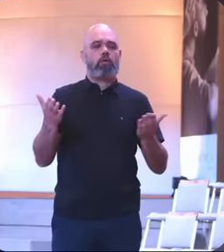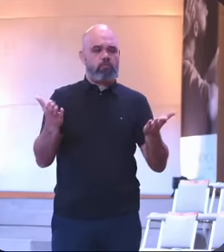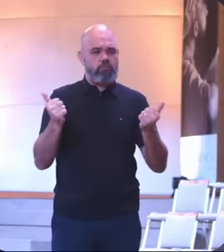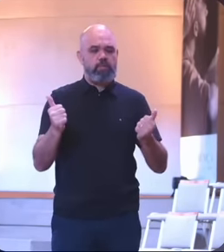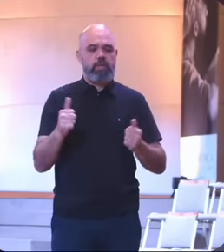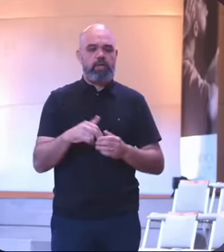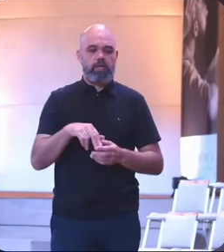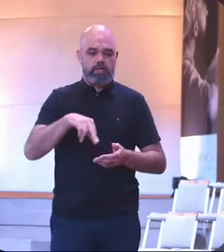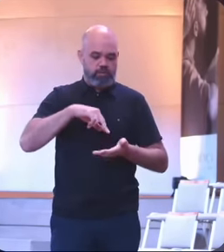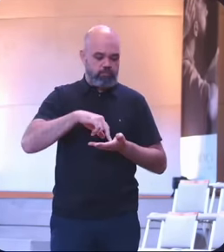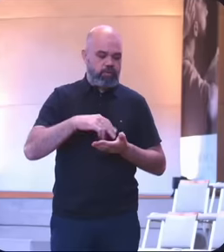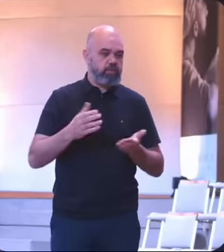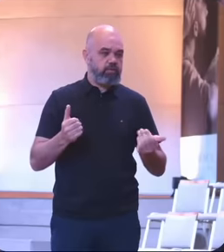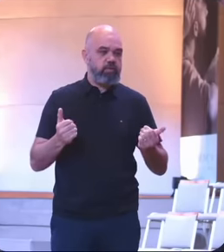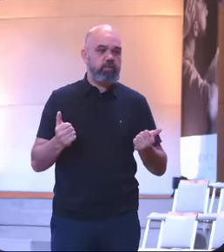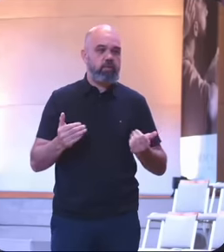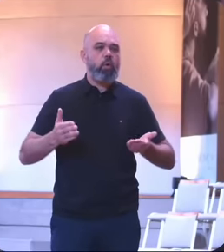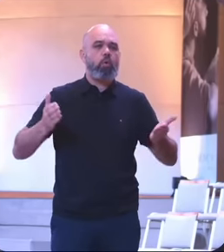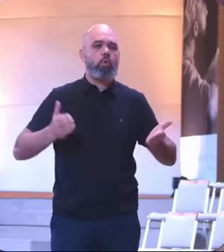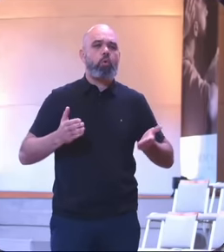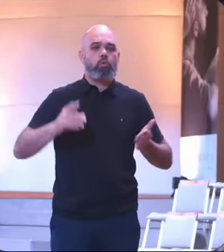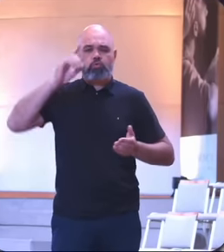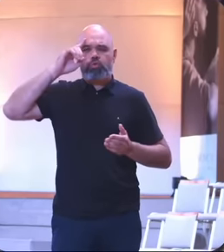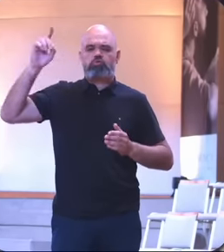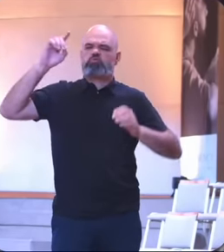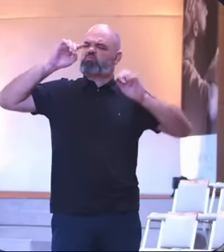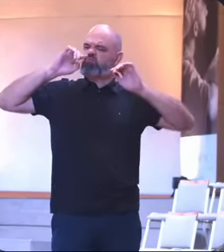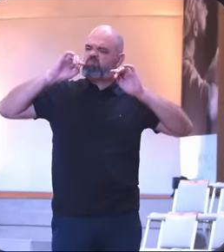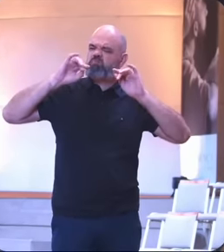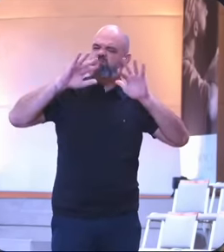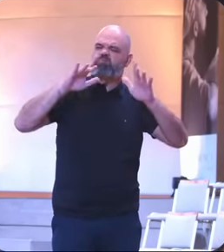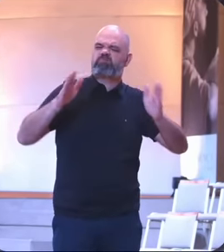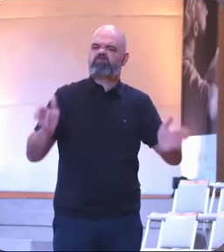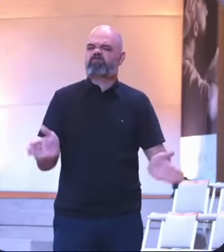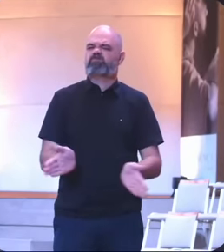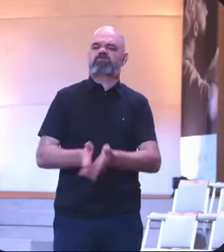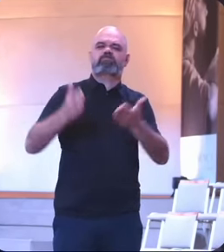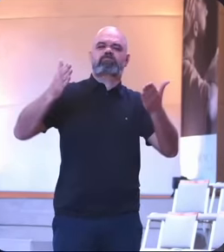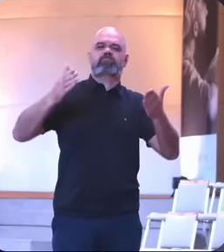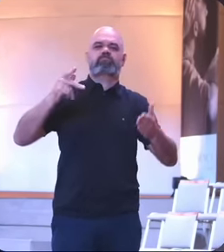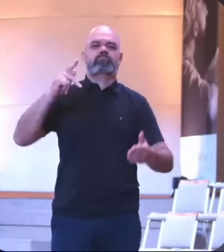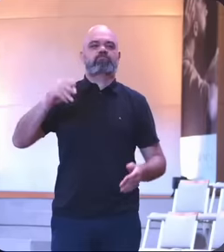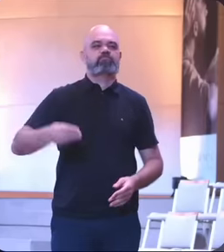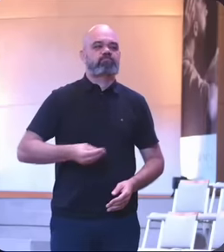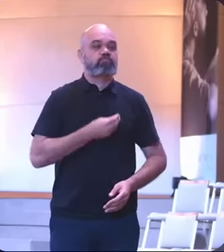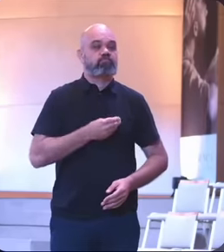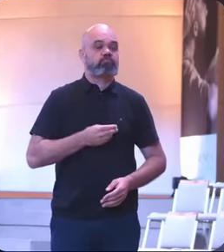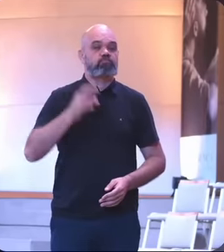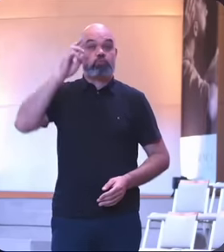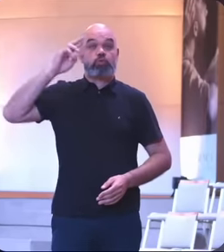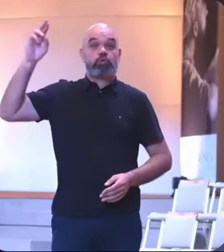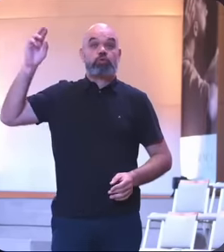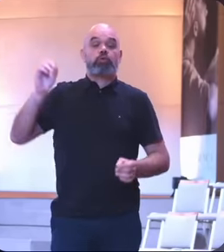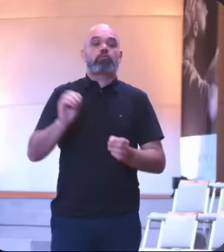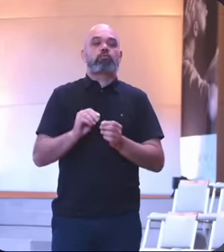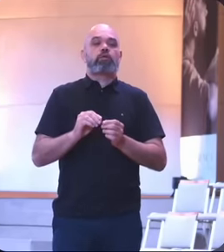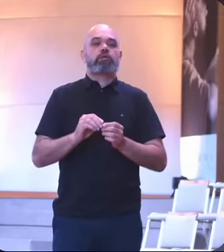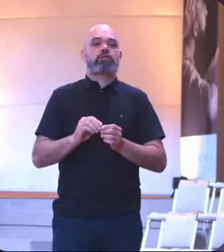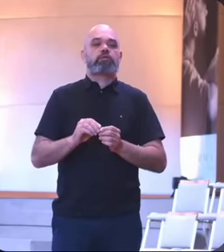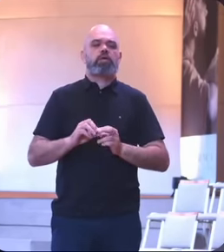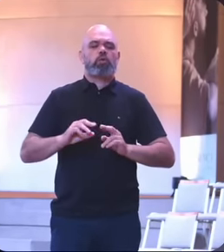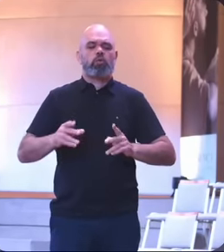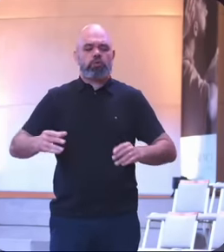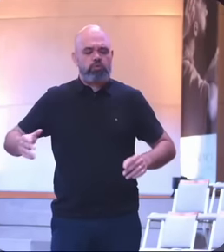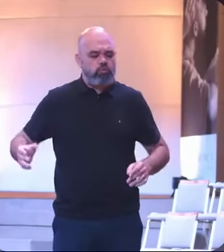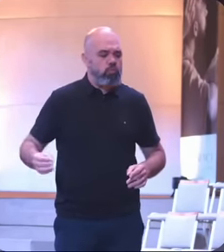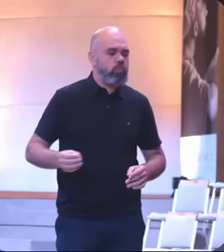Jesus, pode vir, porque hoje é dia de graça de Deus sobre a tua vida. O Senhor vai fazer algo novo da sua